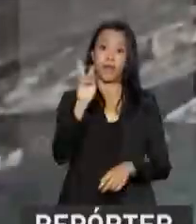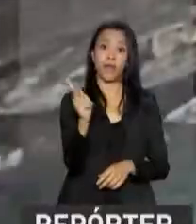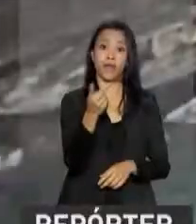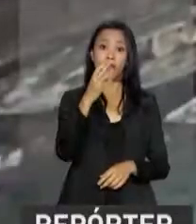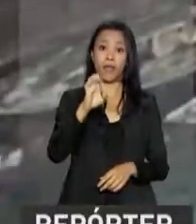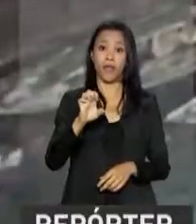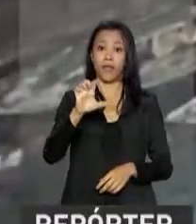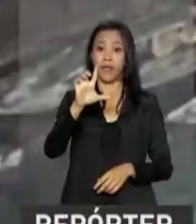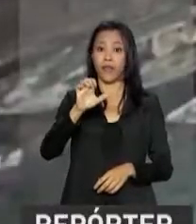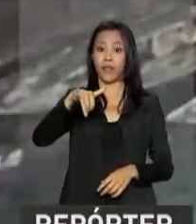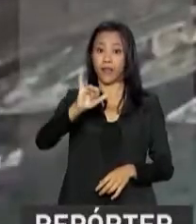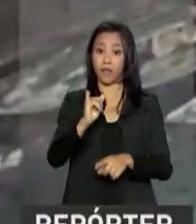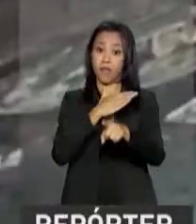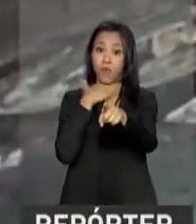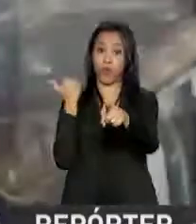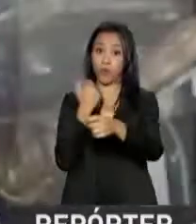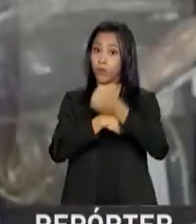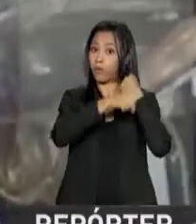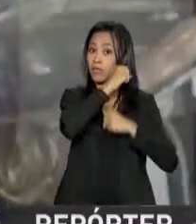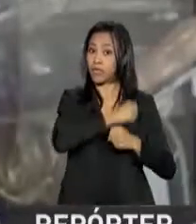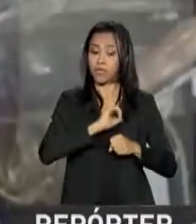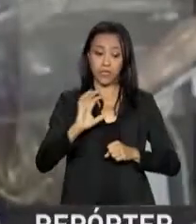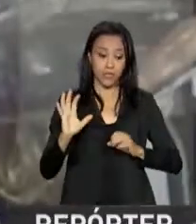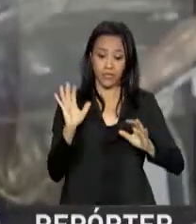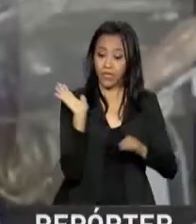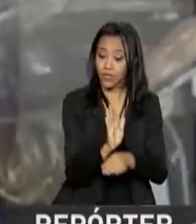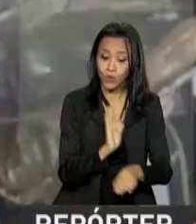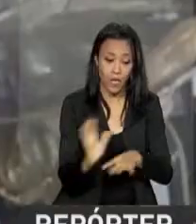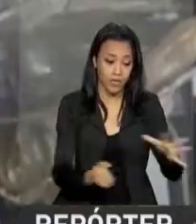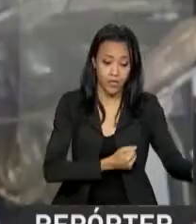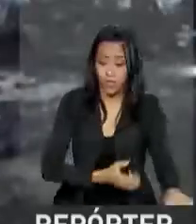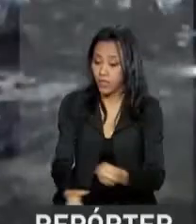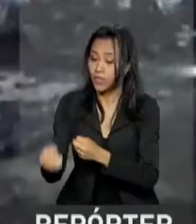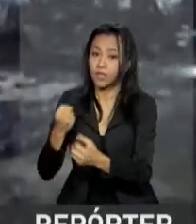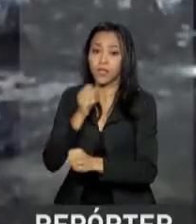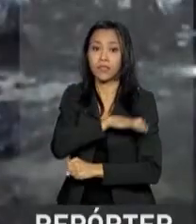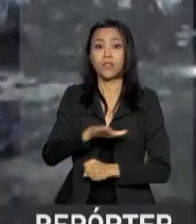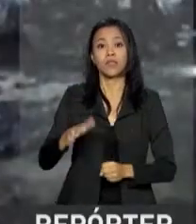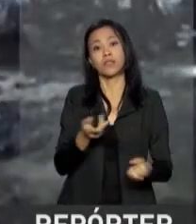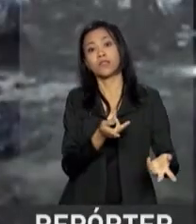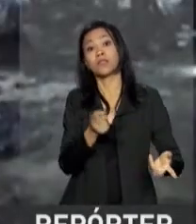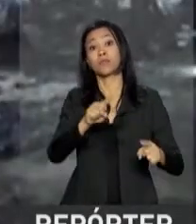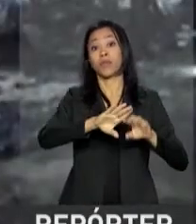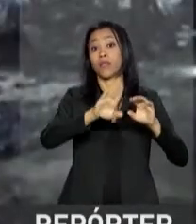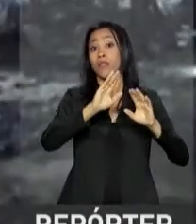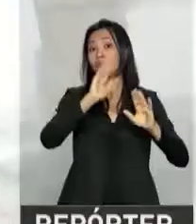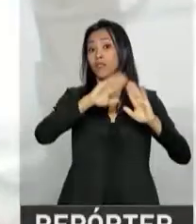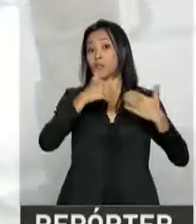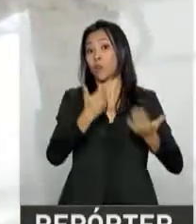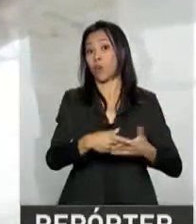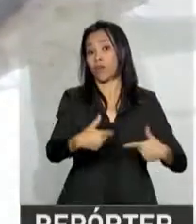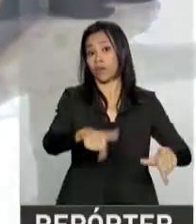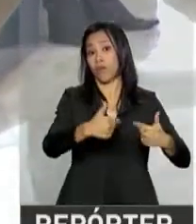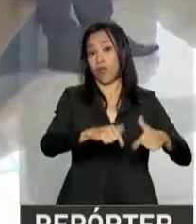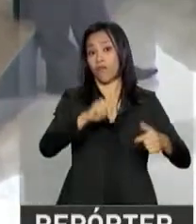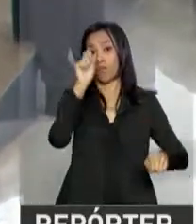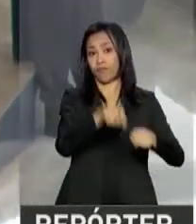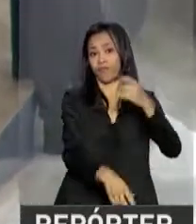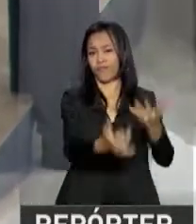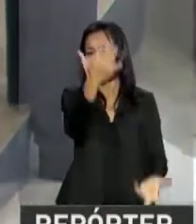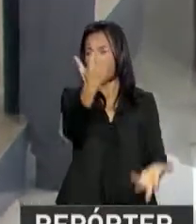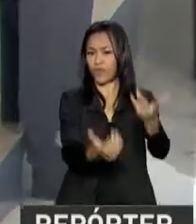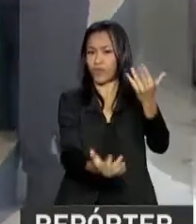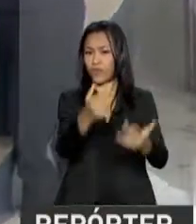ela morreu no ano passado ao salvar crianças de um incêndio provocado na creche onde trabalhava no município de janaúba